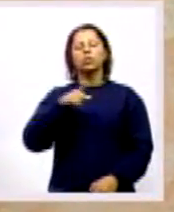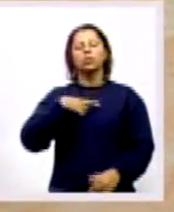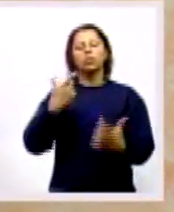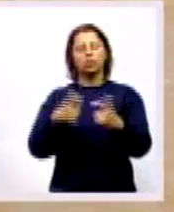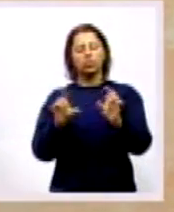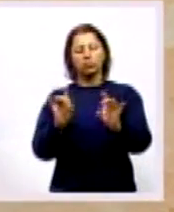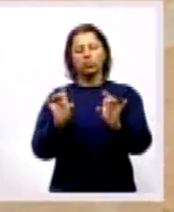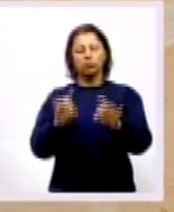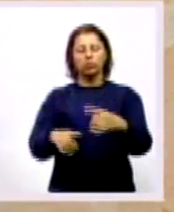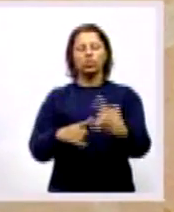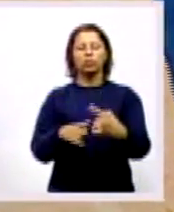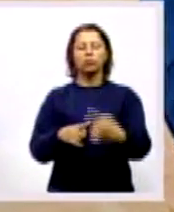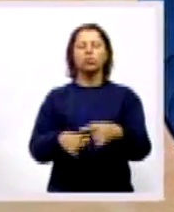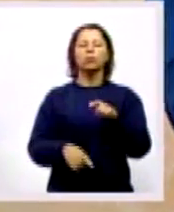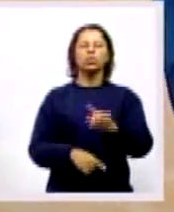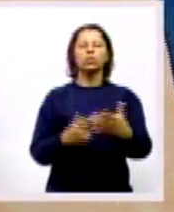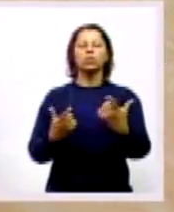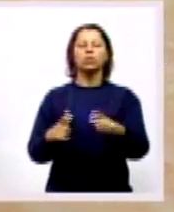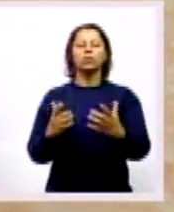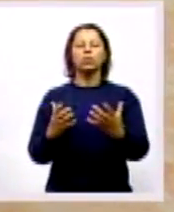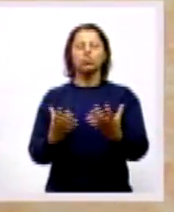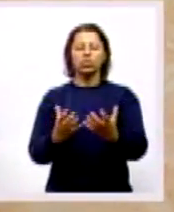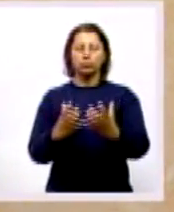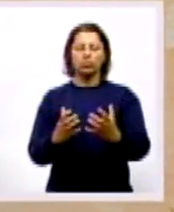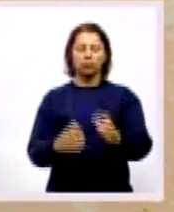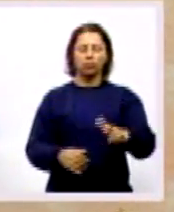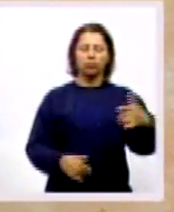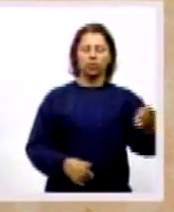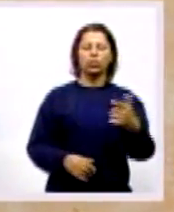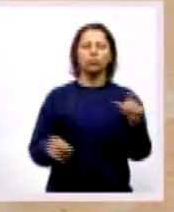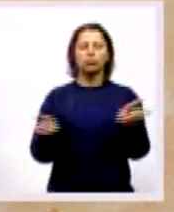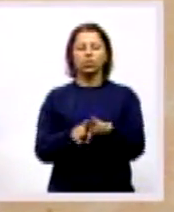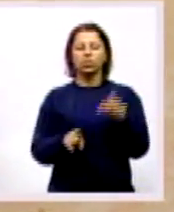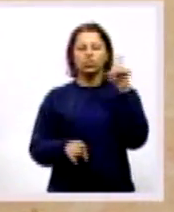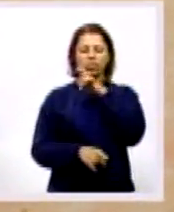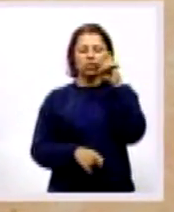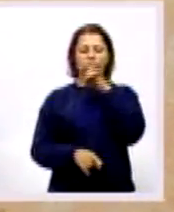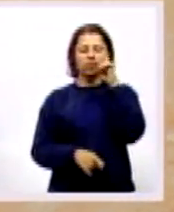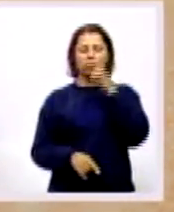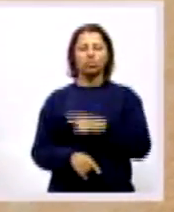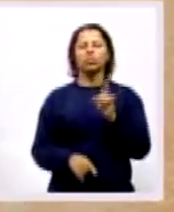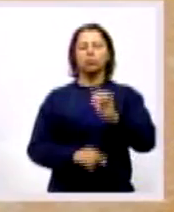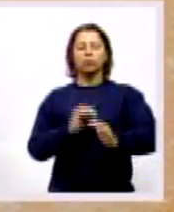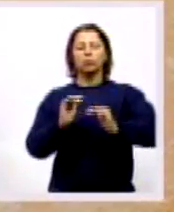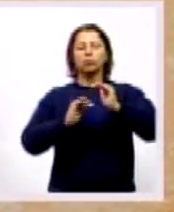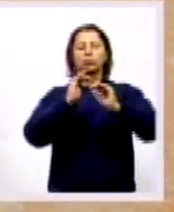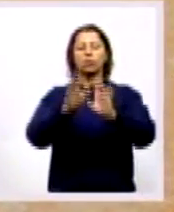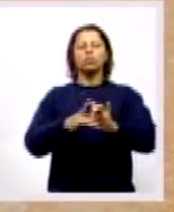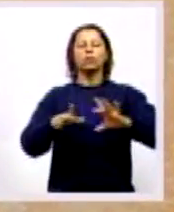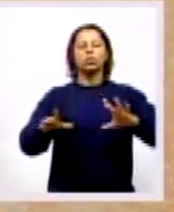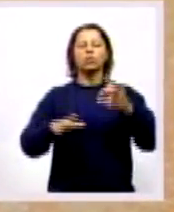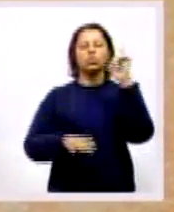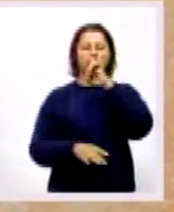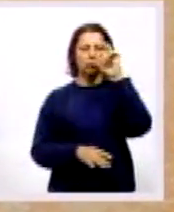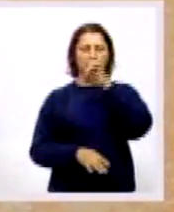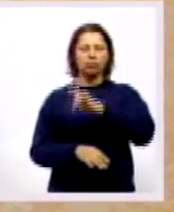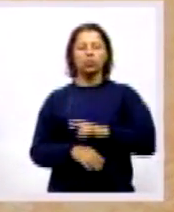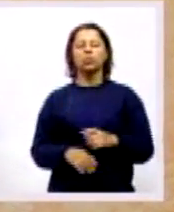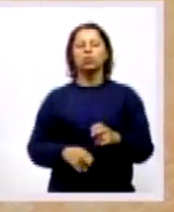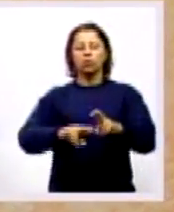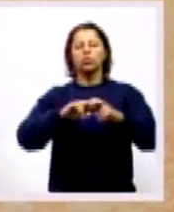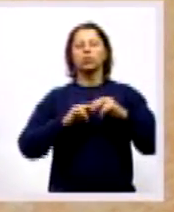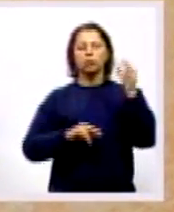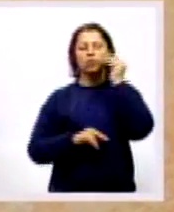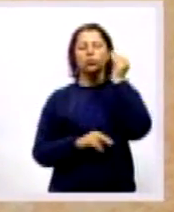para que você quer a do outro? A mesma coisa o mentiroso. É processo de libertação da mentira. Por isso